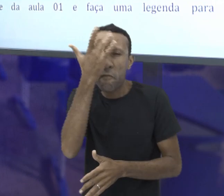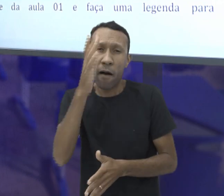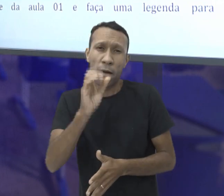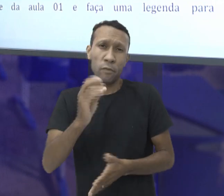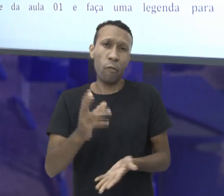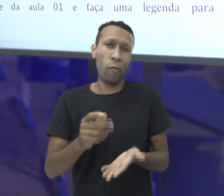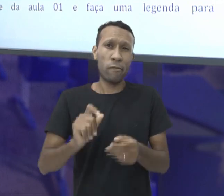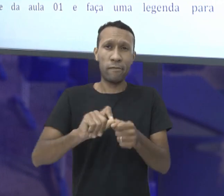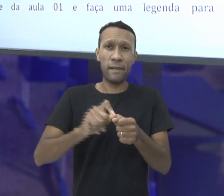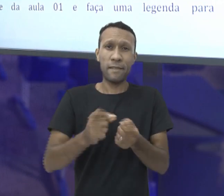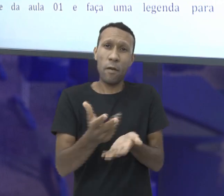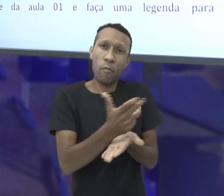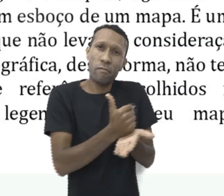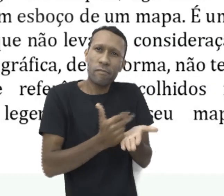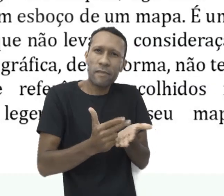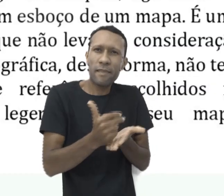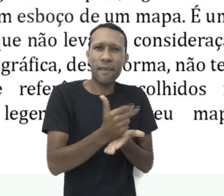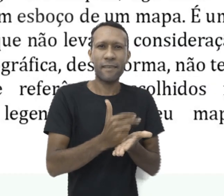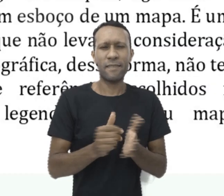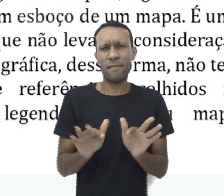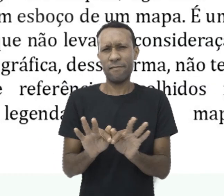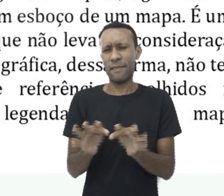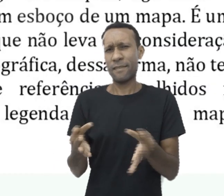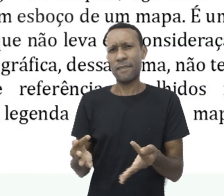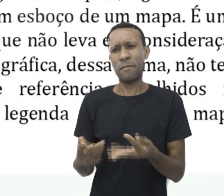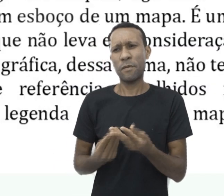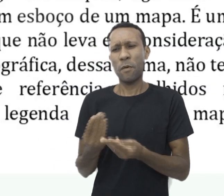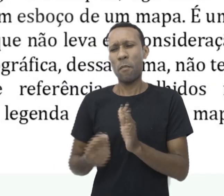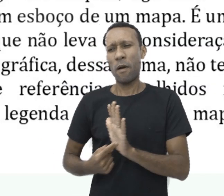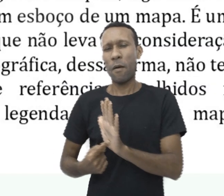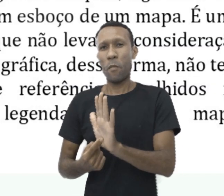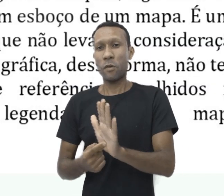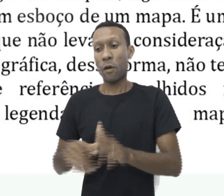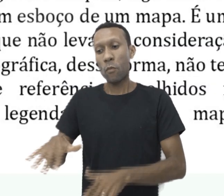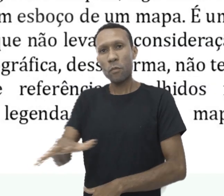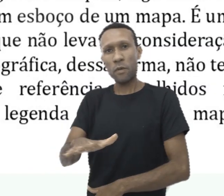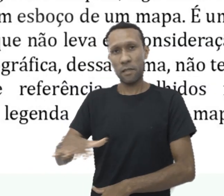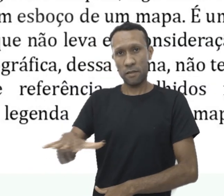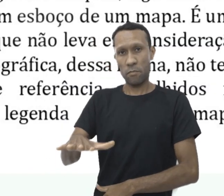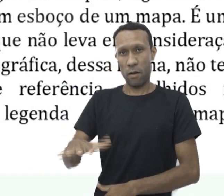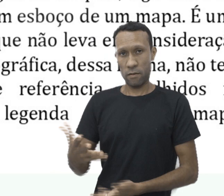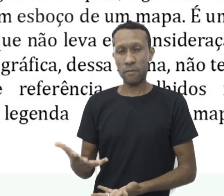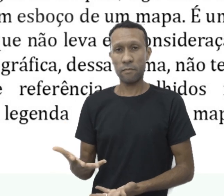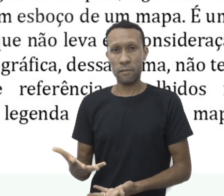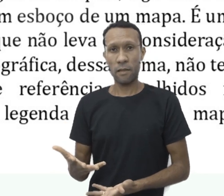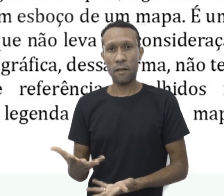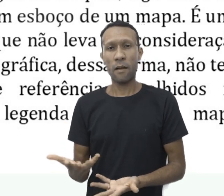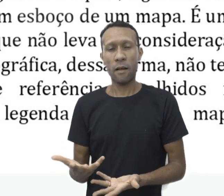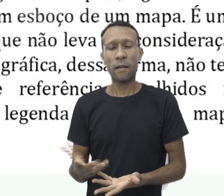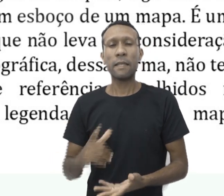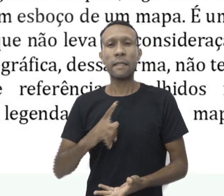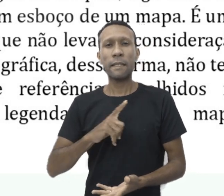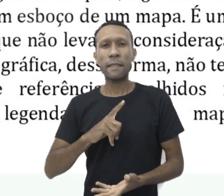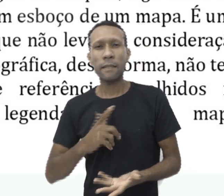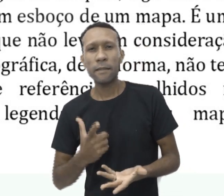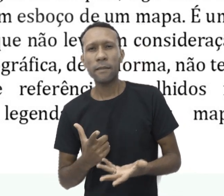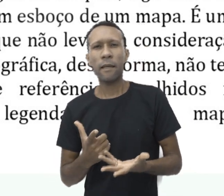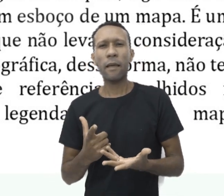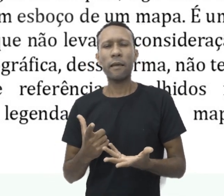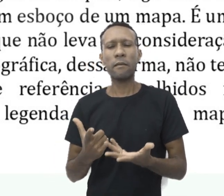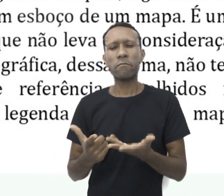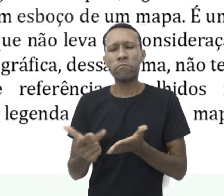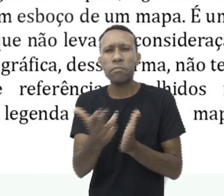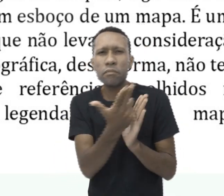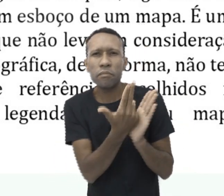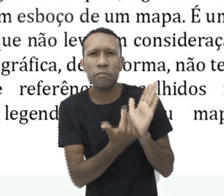um esboço de um mapa. É uma forma de orientação do espaço geográfico que nos leva em considerações elementos